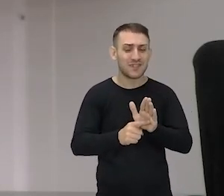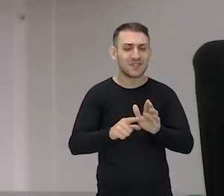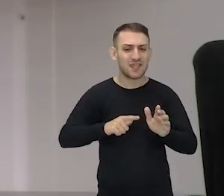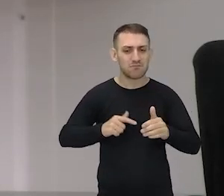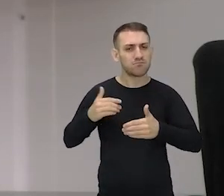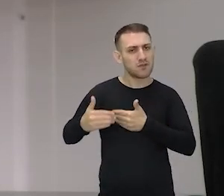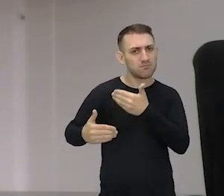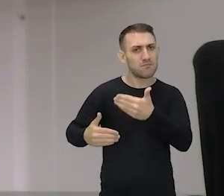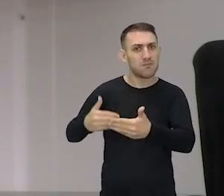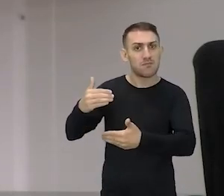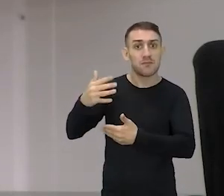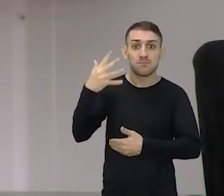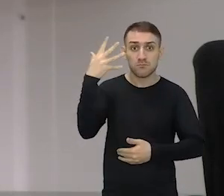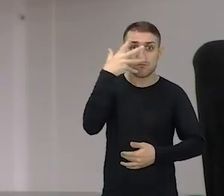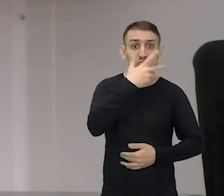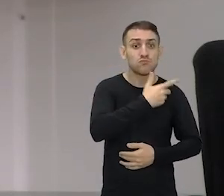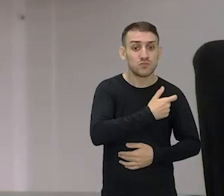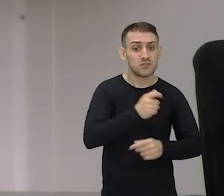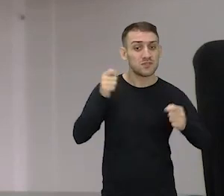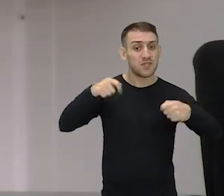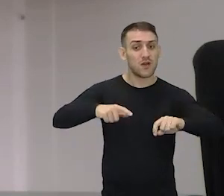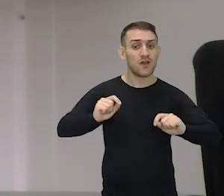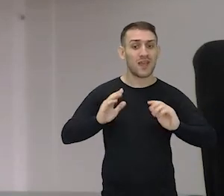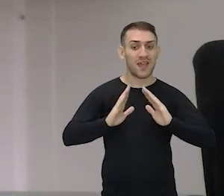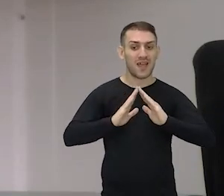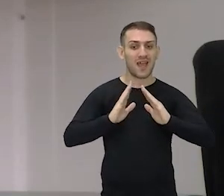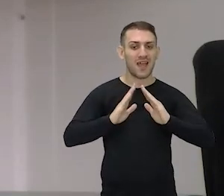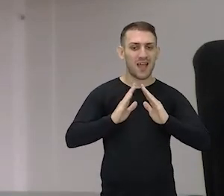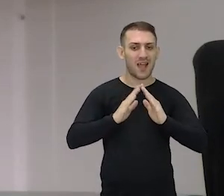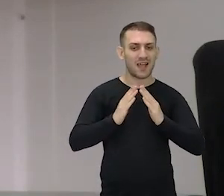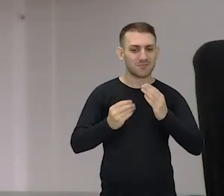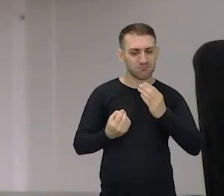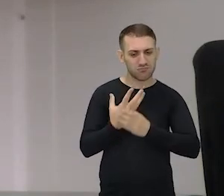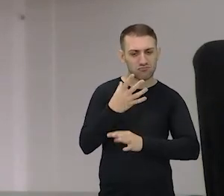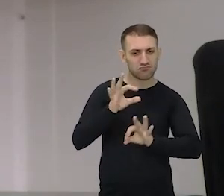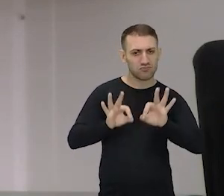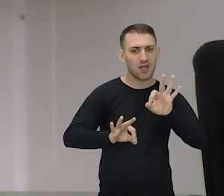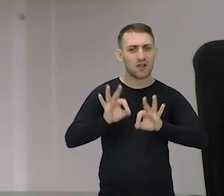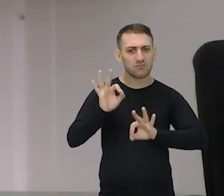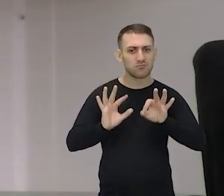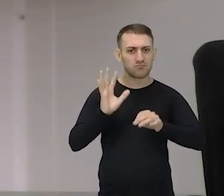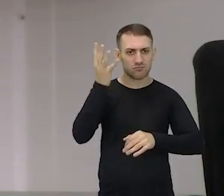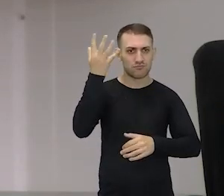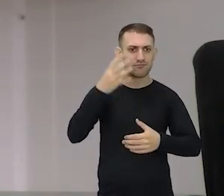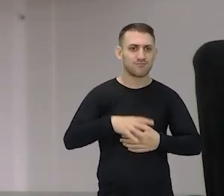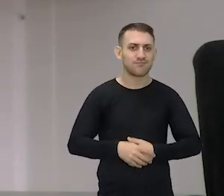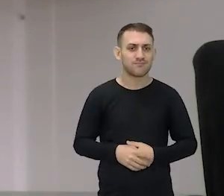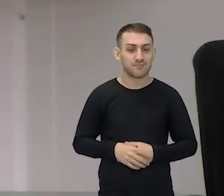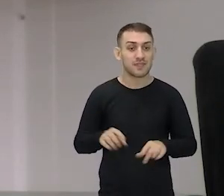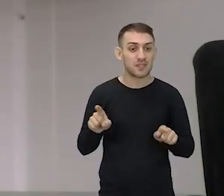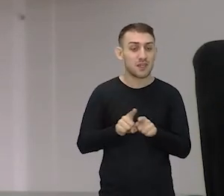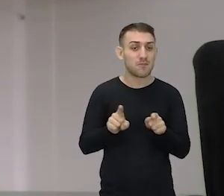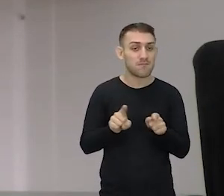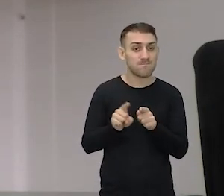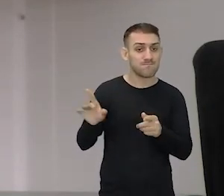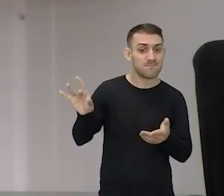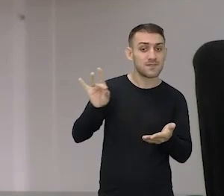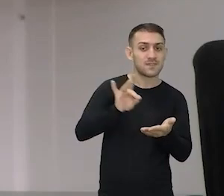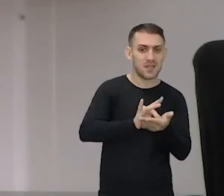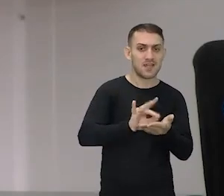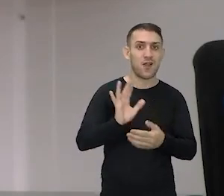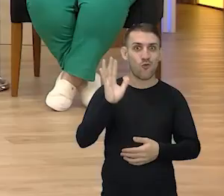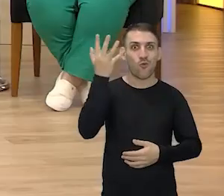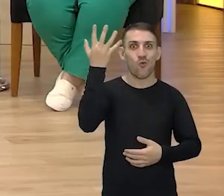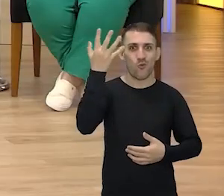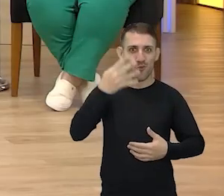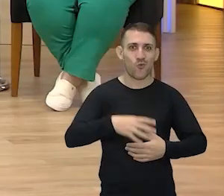muito bonito para essa casa simples estar surgindo e ter realmente acontecido, né,